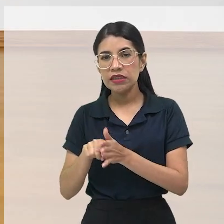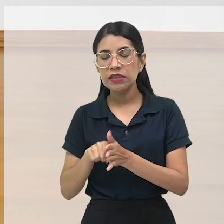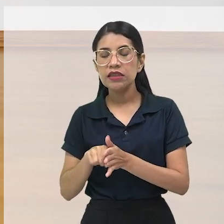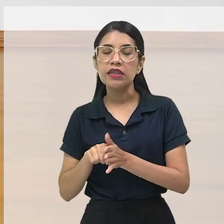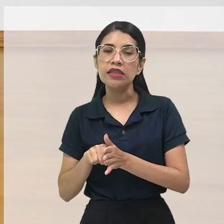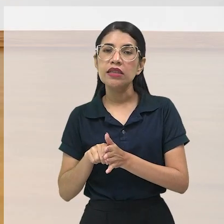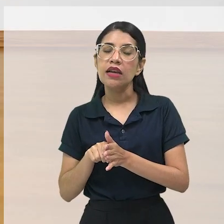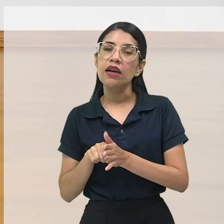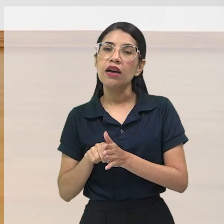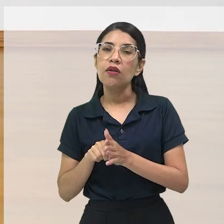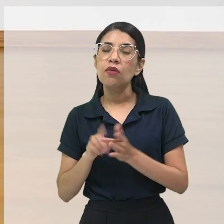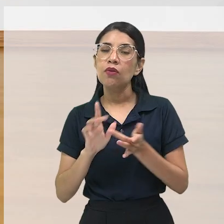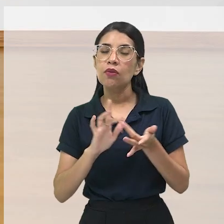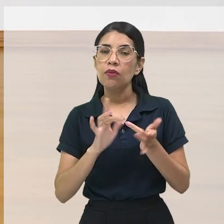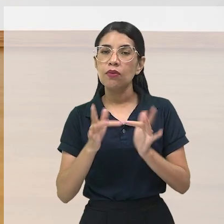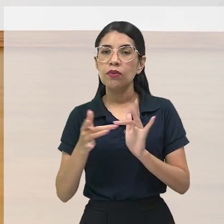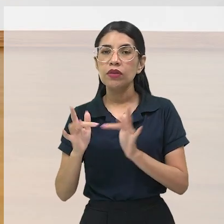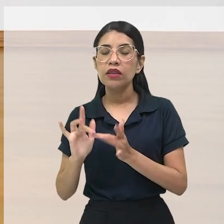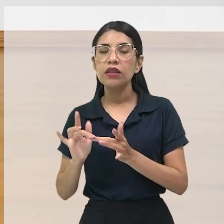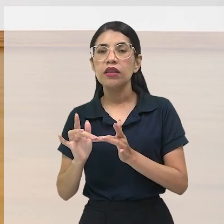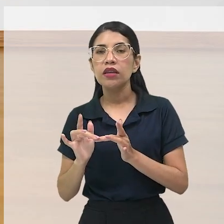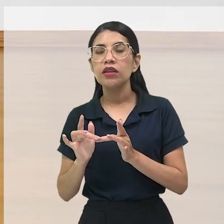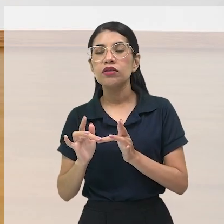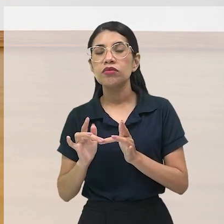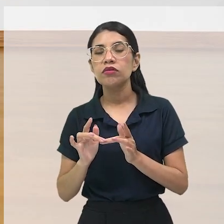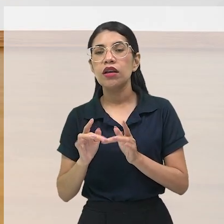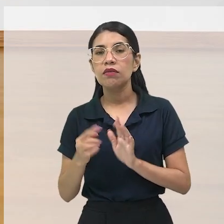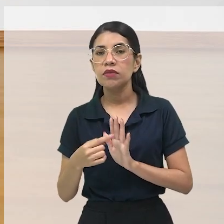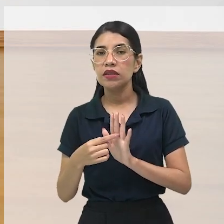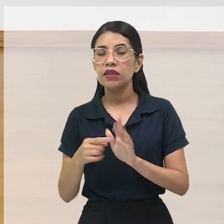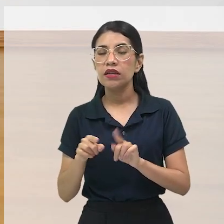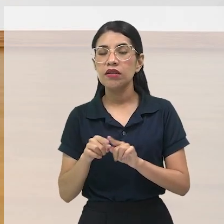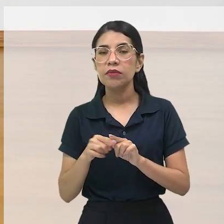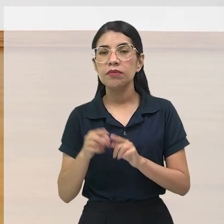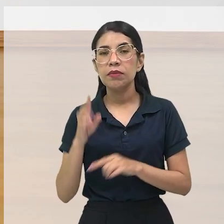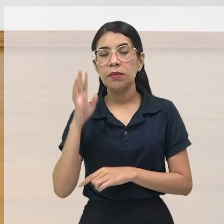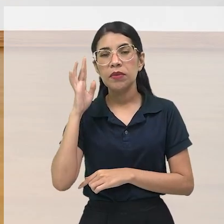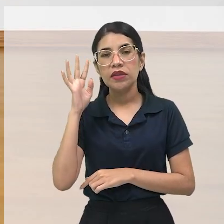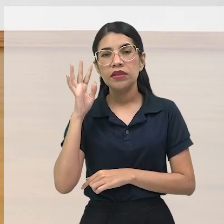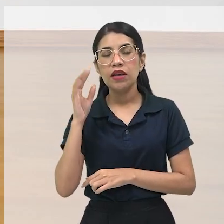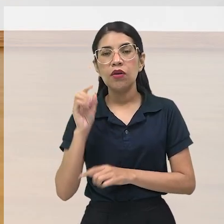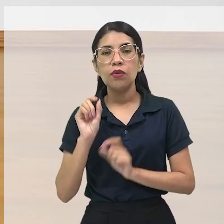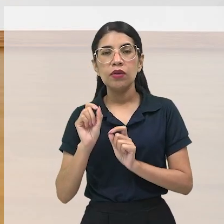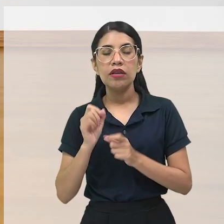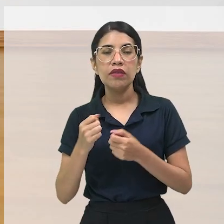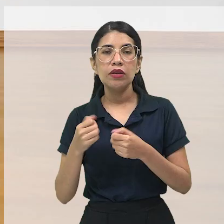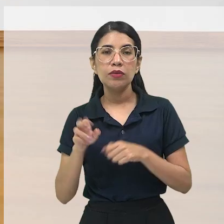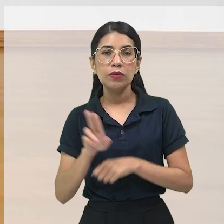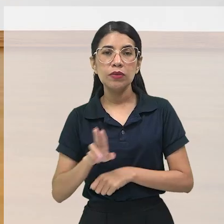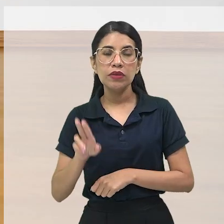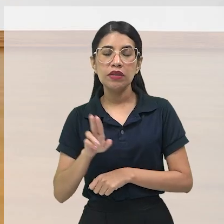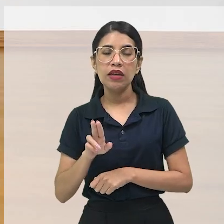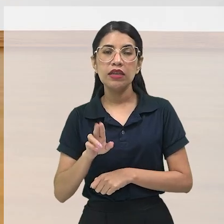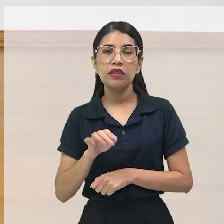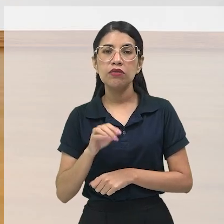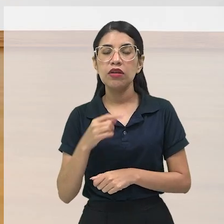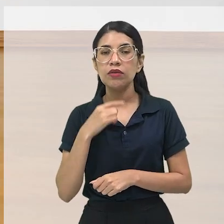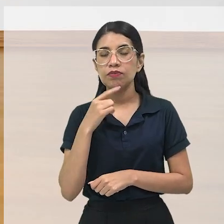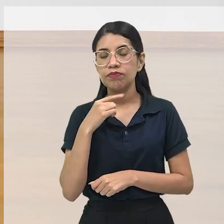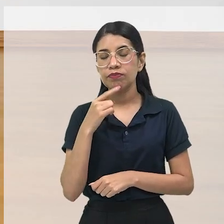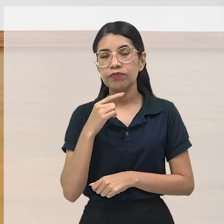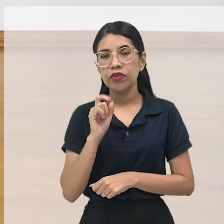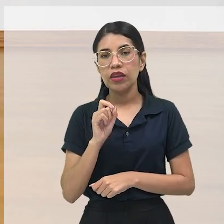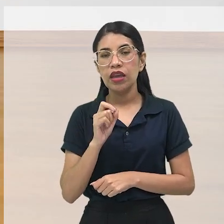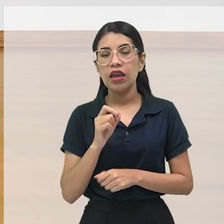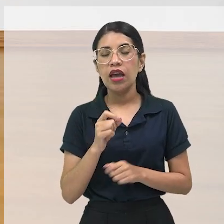Ele vai olhar o contexto da obra, ele vai pensar quais elementos ele vai colocar. Não adianta eu fazer uma peça do século XVIII e